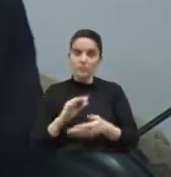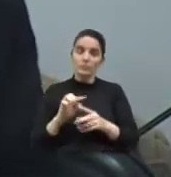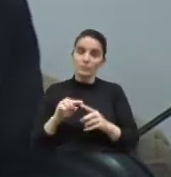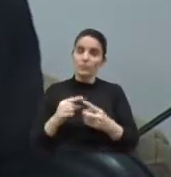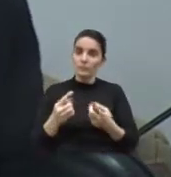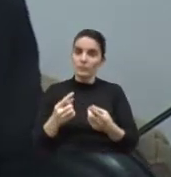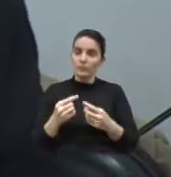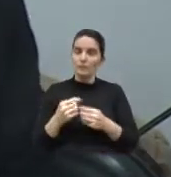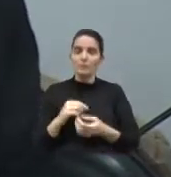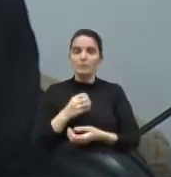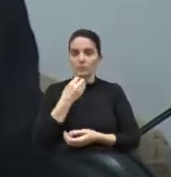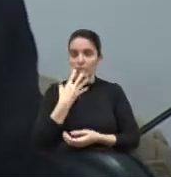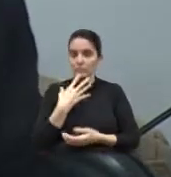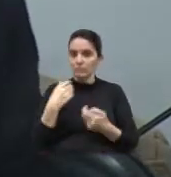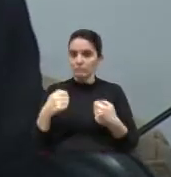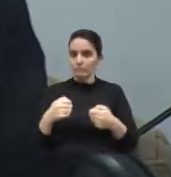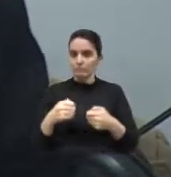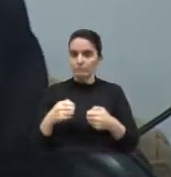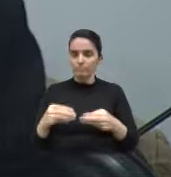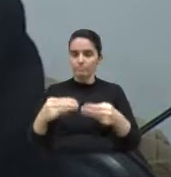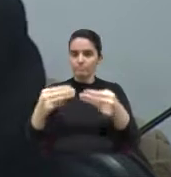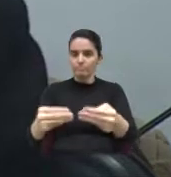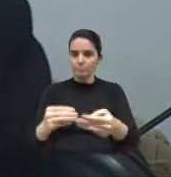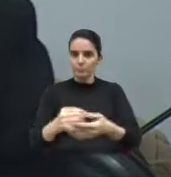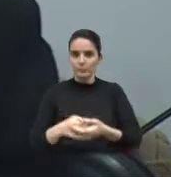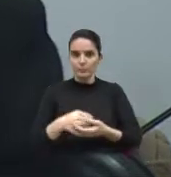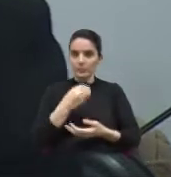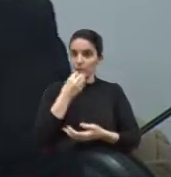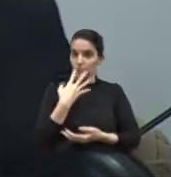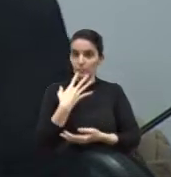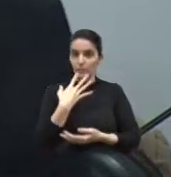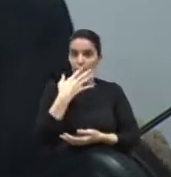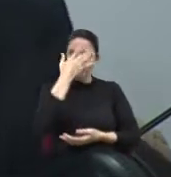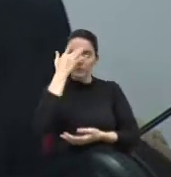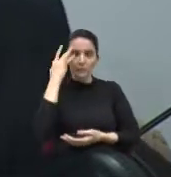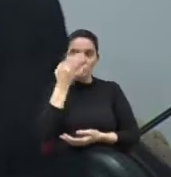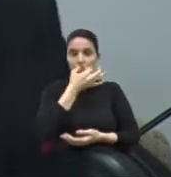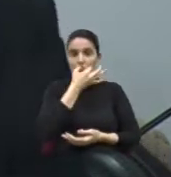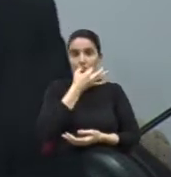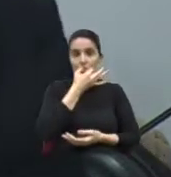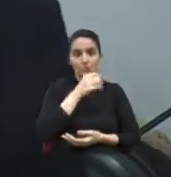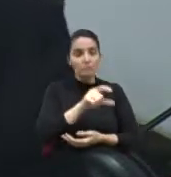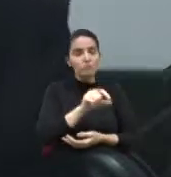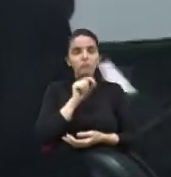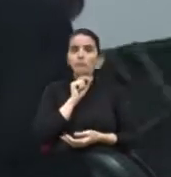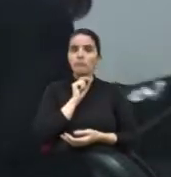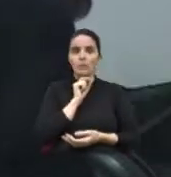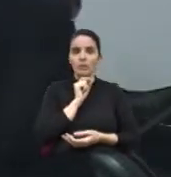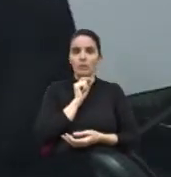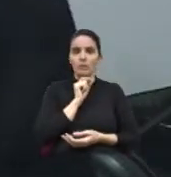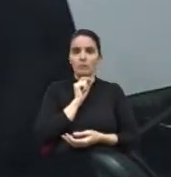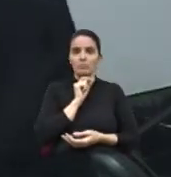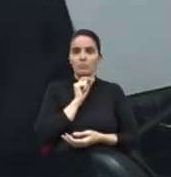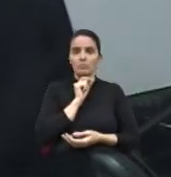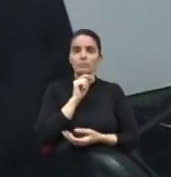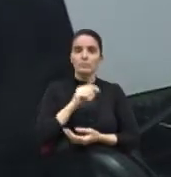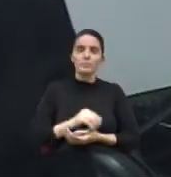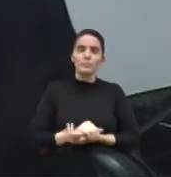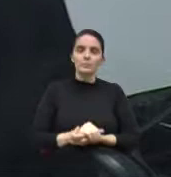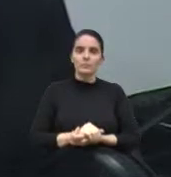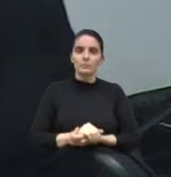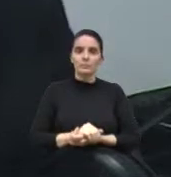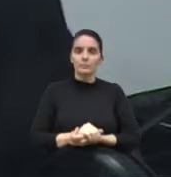relação às moções. E é muito bom quando as pessoas não ficam em cima do muro, quando elas falam a sua oposição,